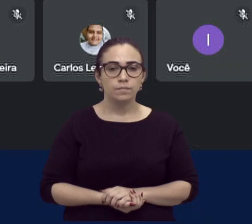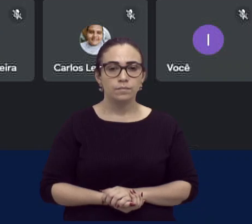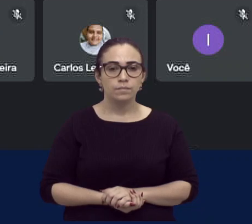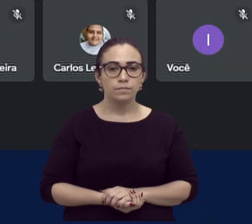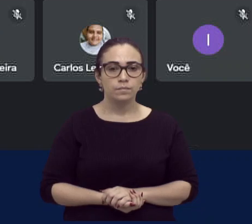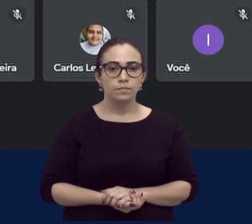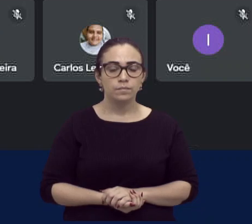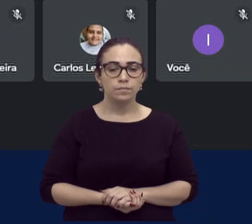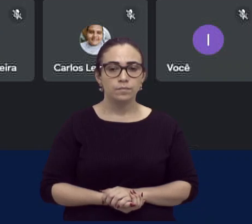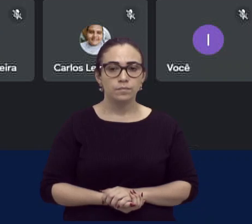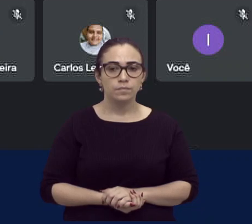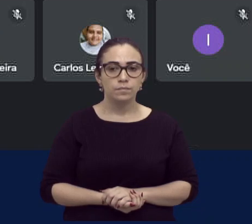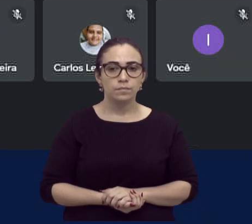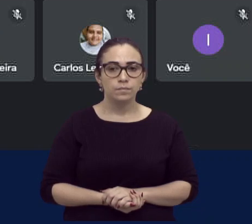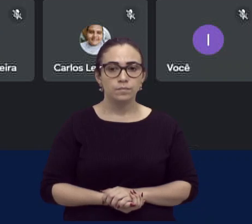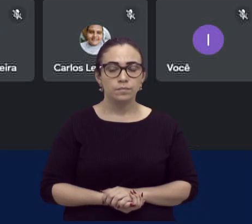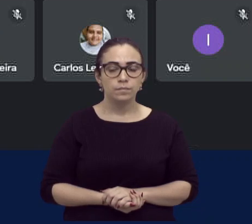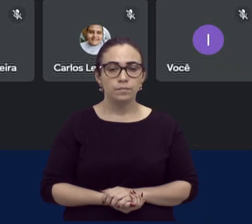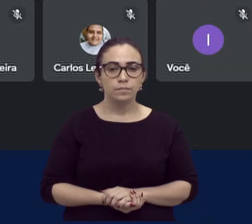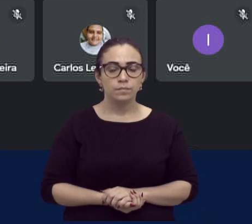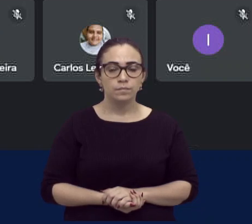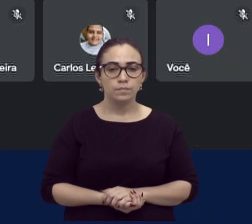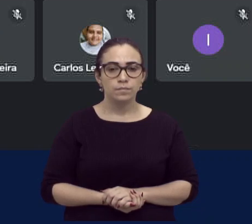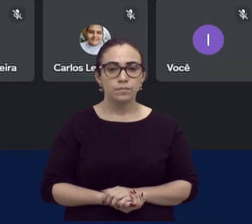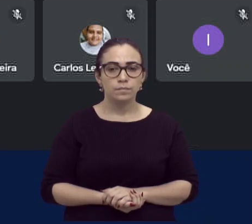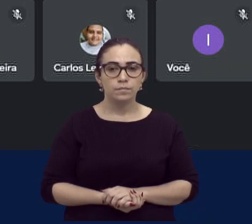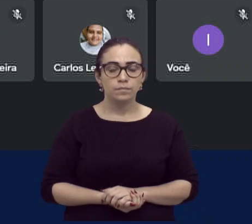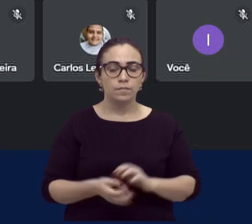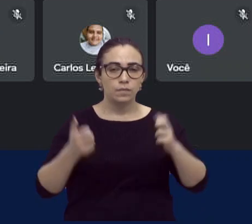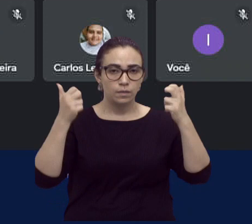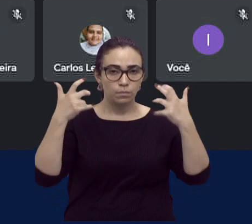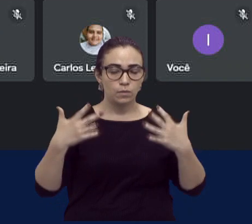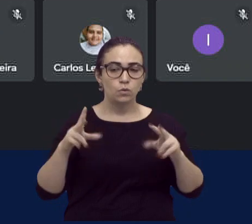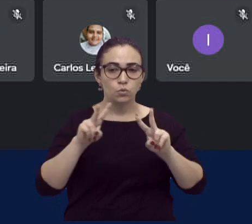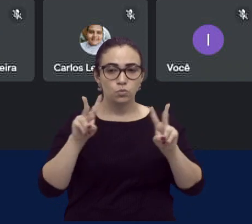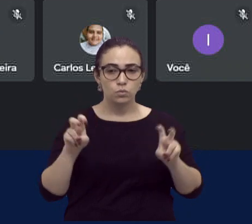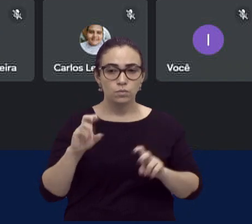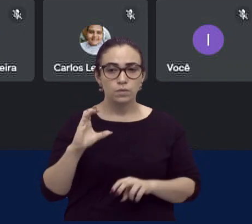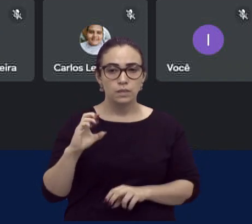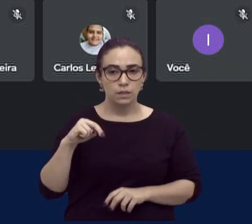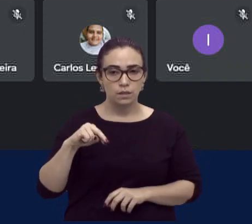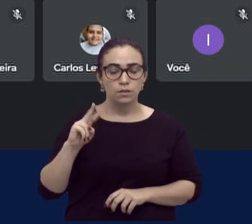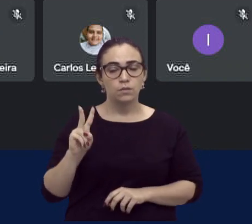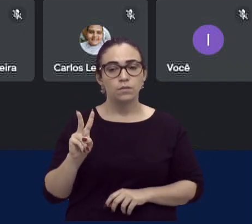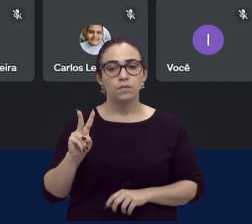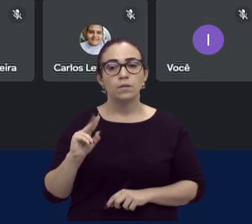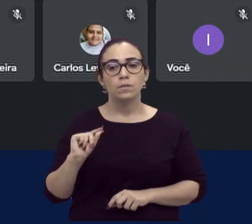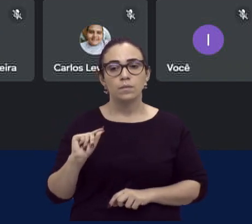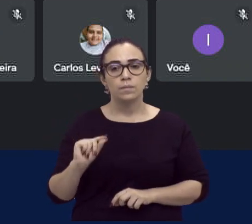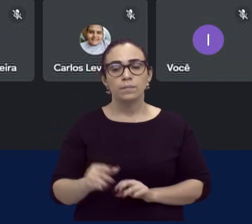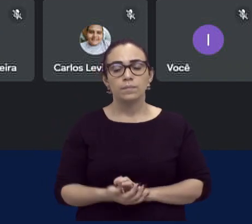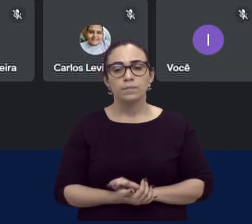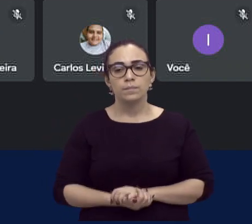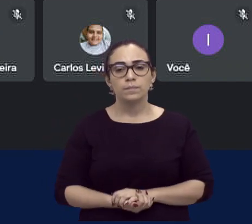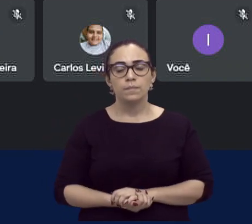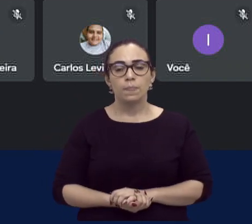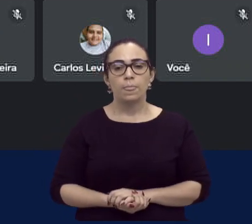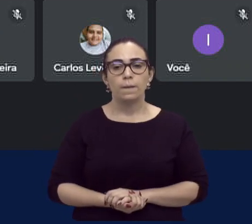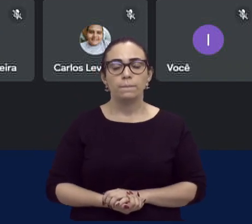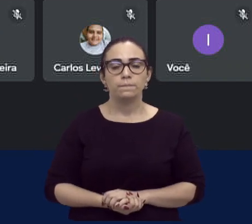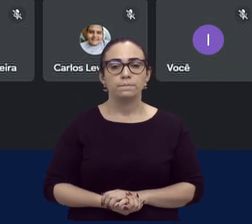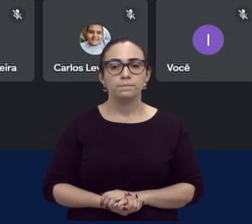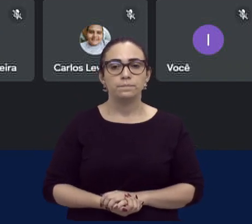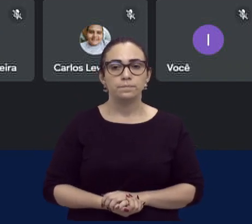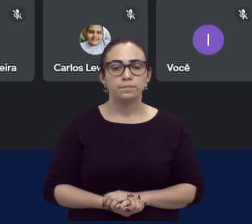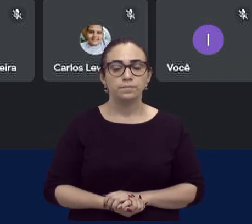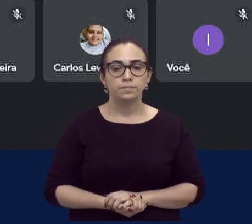se debruça para comentar a CNV é que